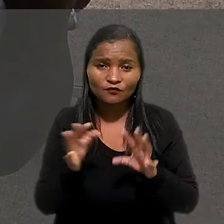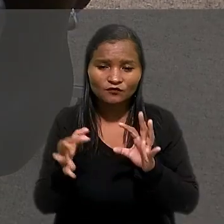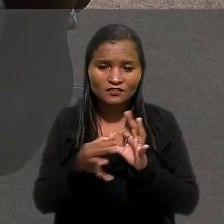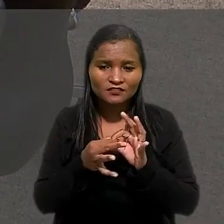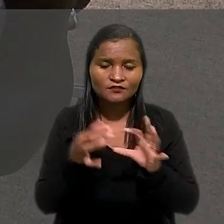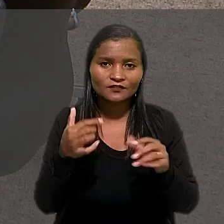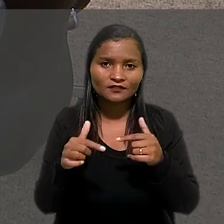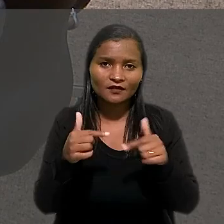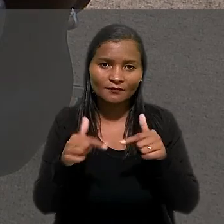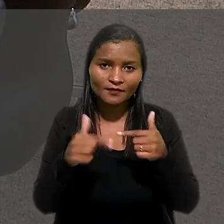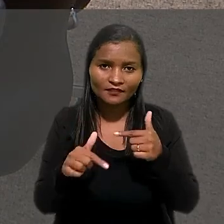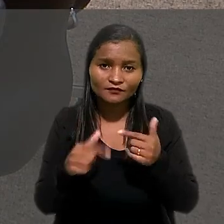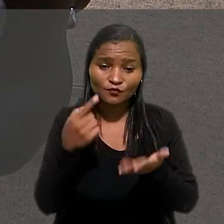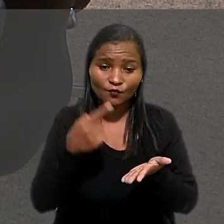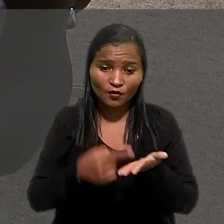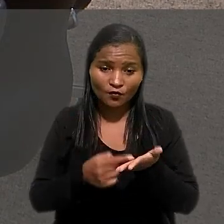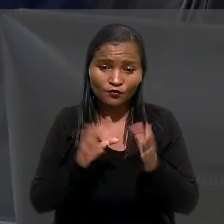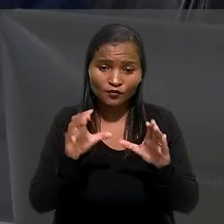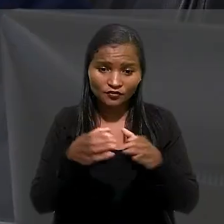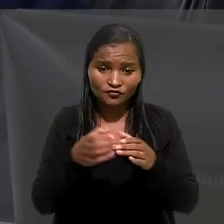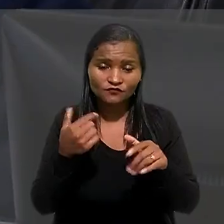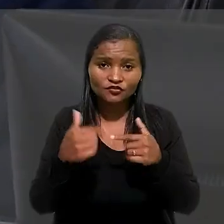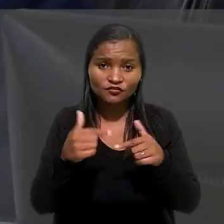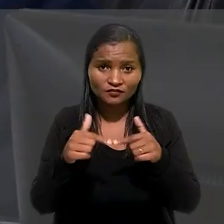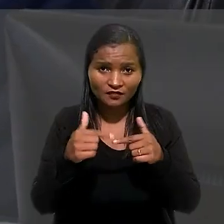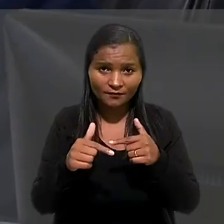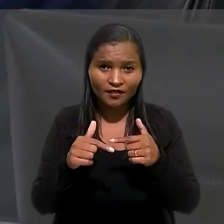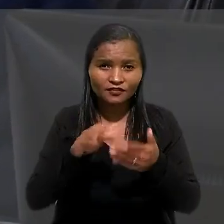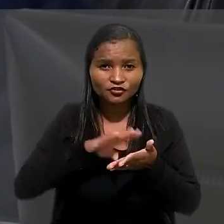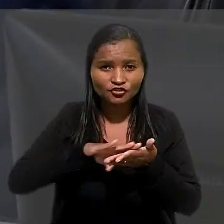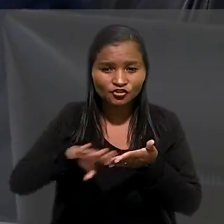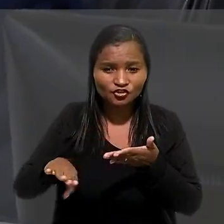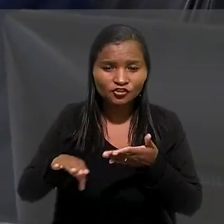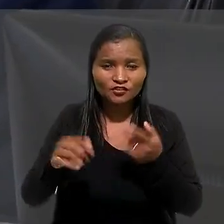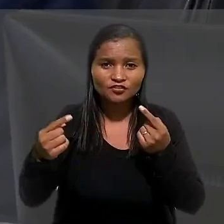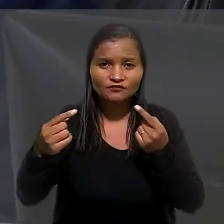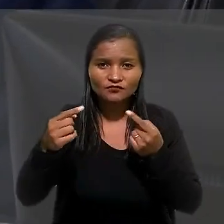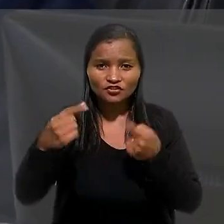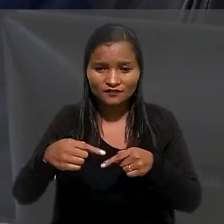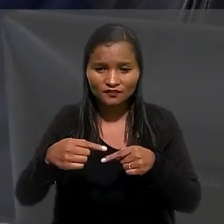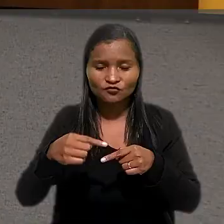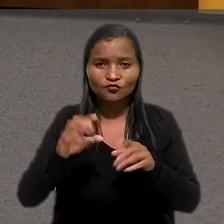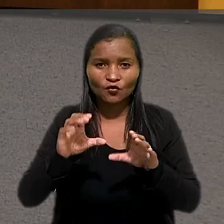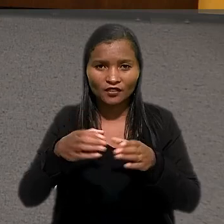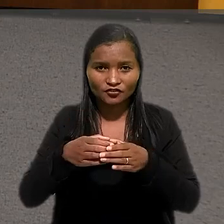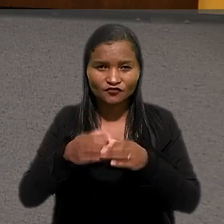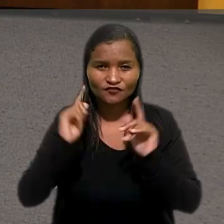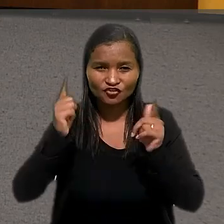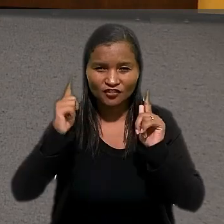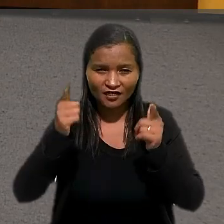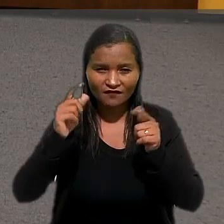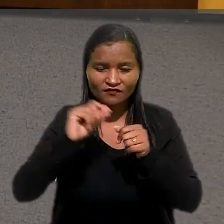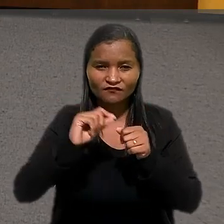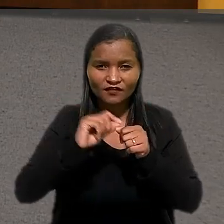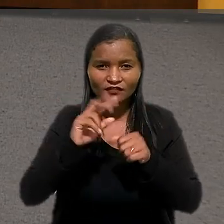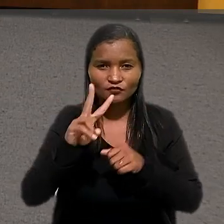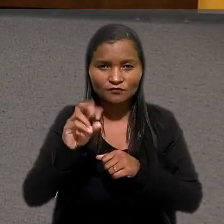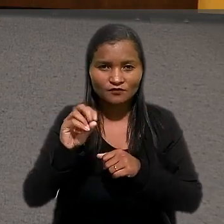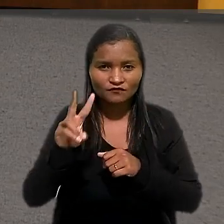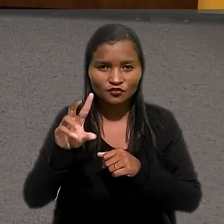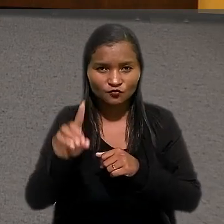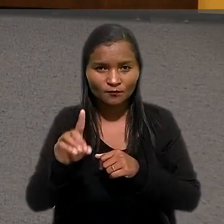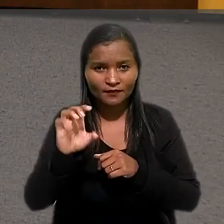Semana Nacional da Conciliação Trabalhista. O acordo coletivo de trabalho extingue o dissídio coletivo de greve ajuizado